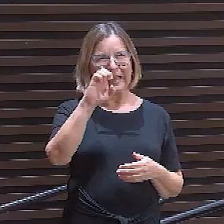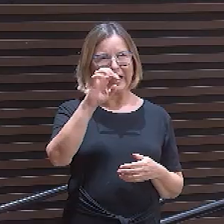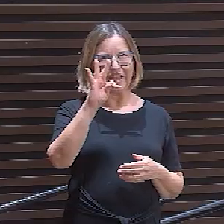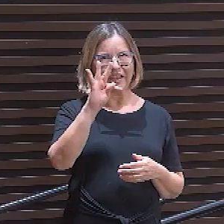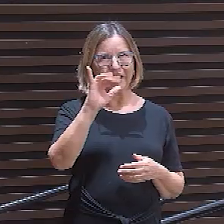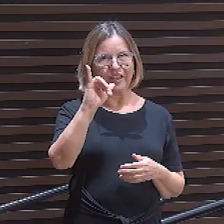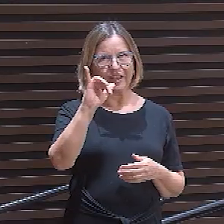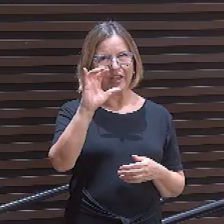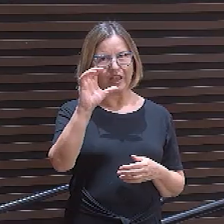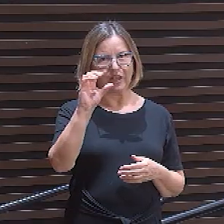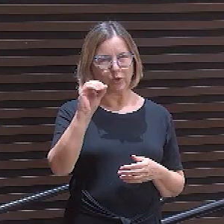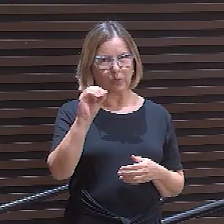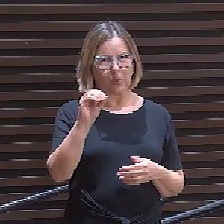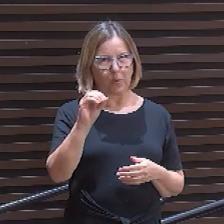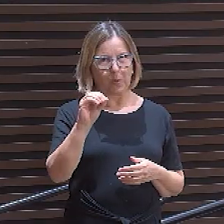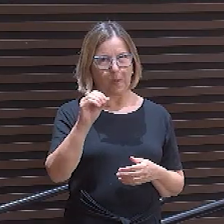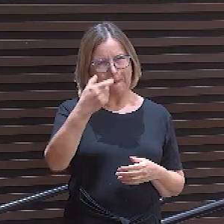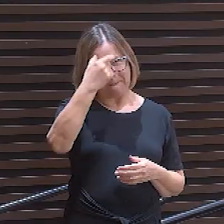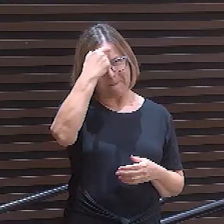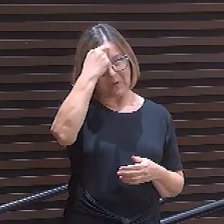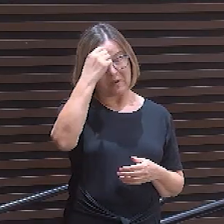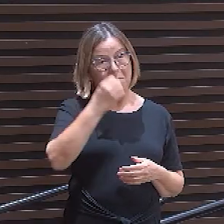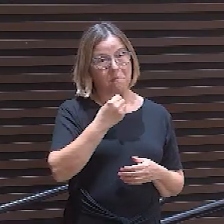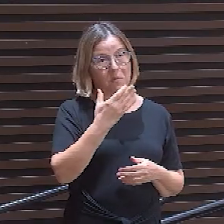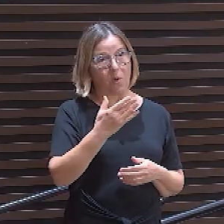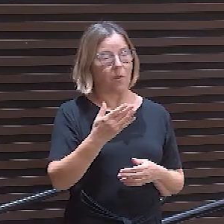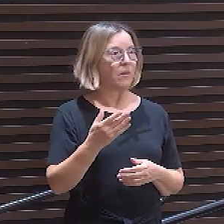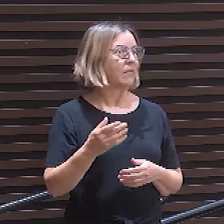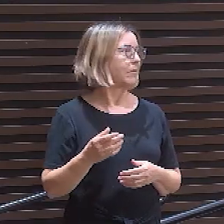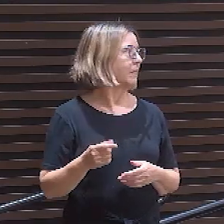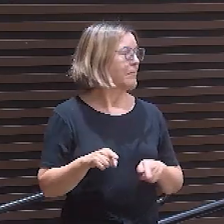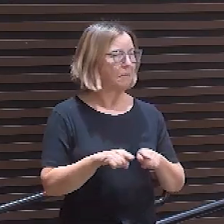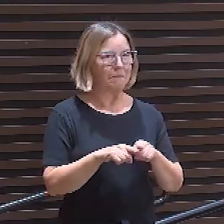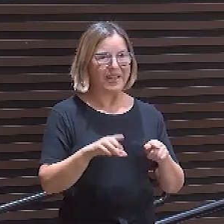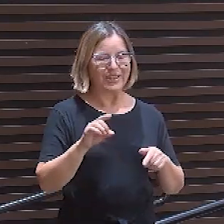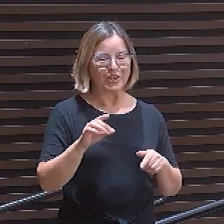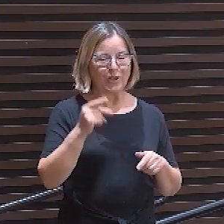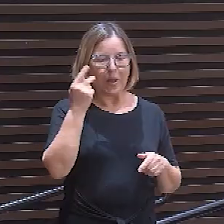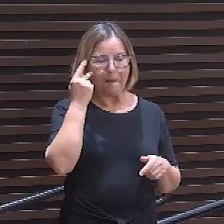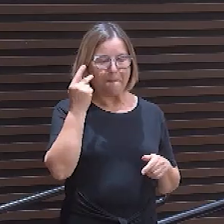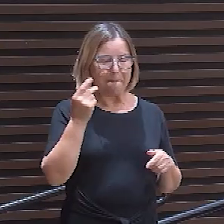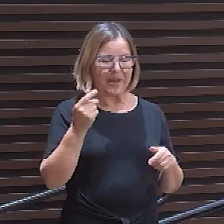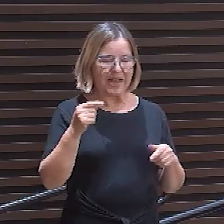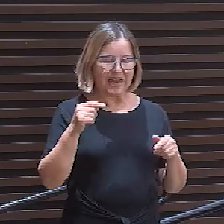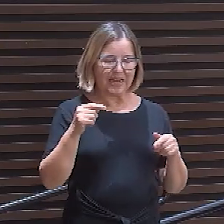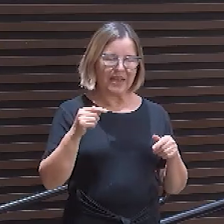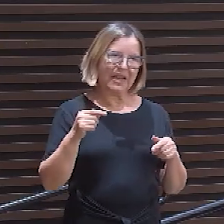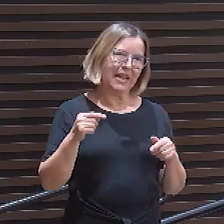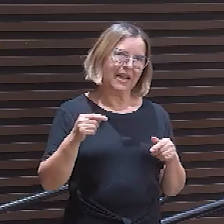bom. Mas isso é daqui e agora. Nós temos o